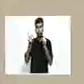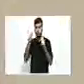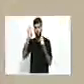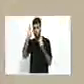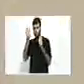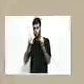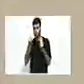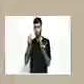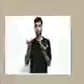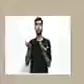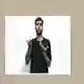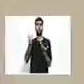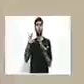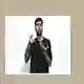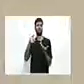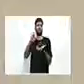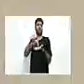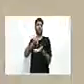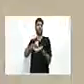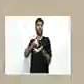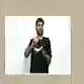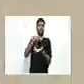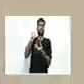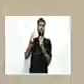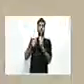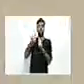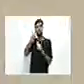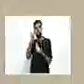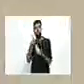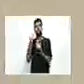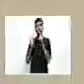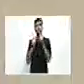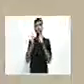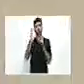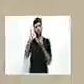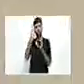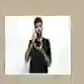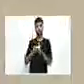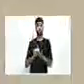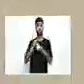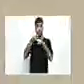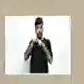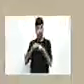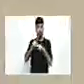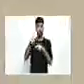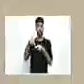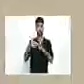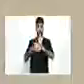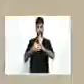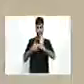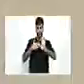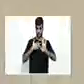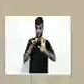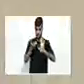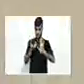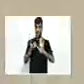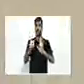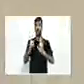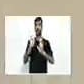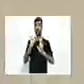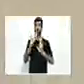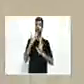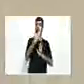perguntas interrogações realmente para poder serem esclarecidas e por meio dessa indicação colegas